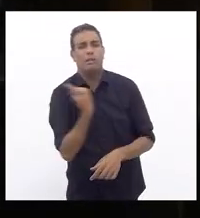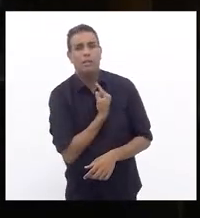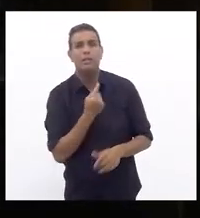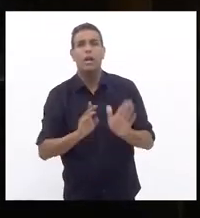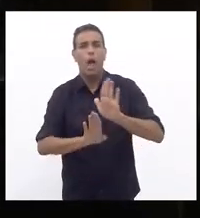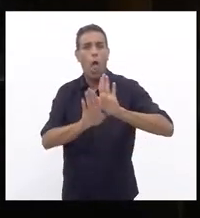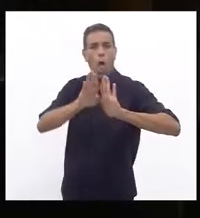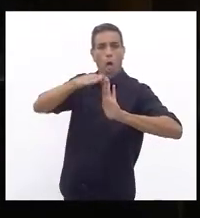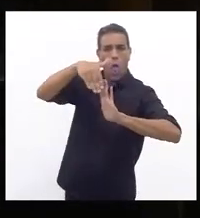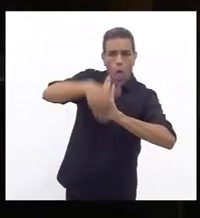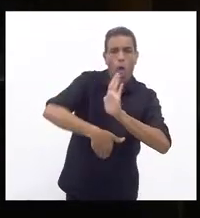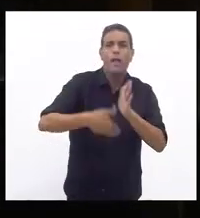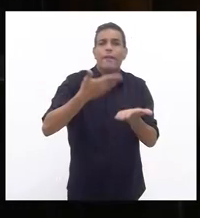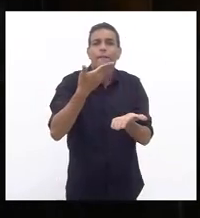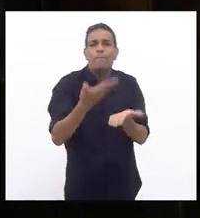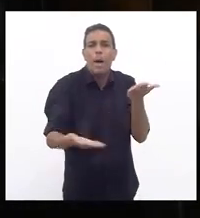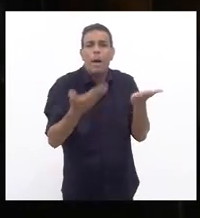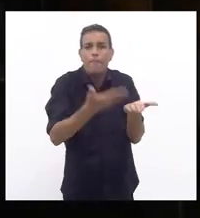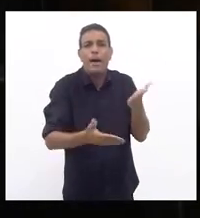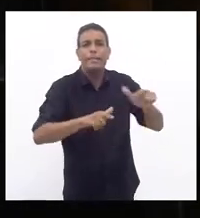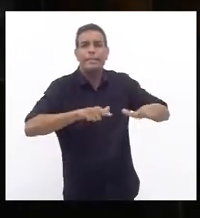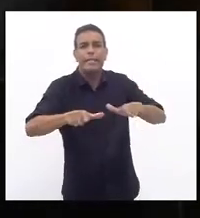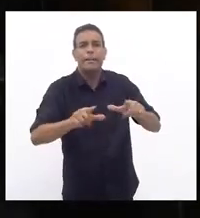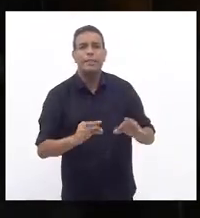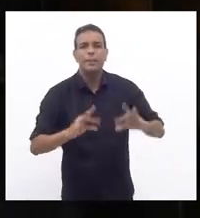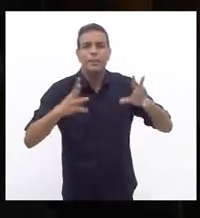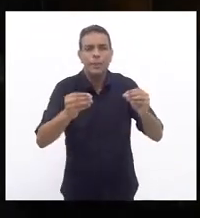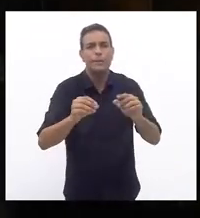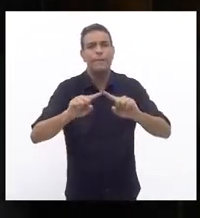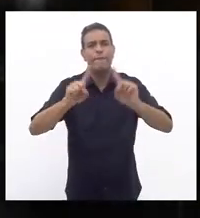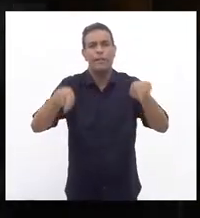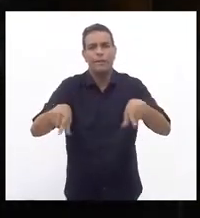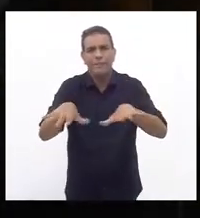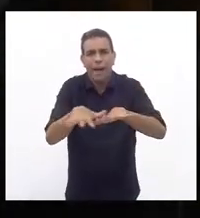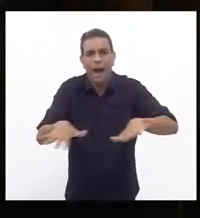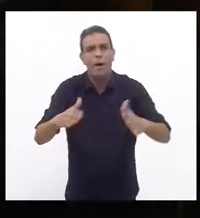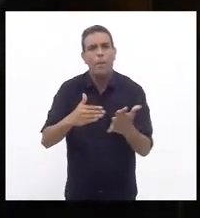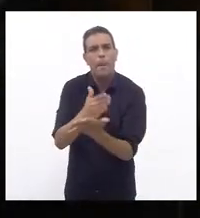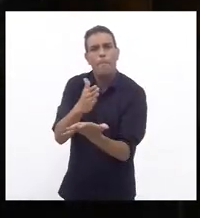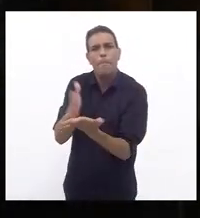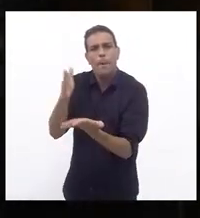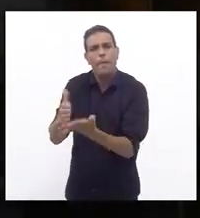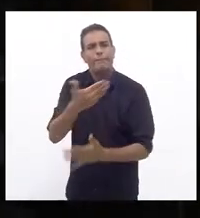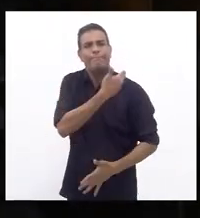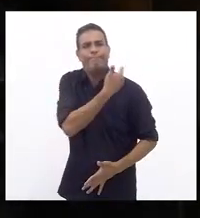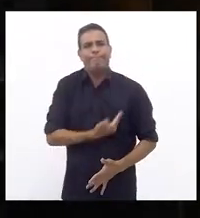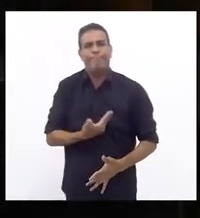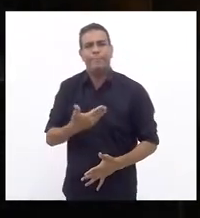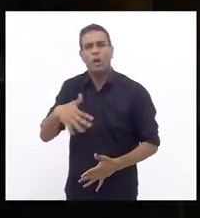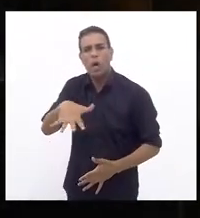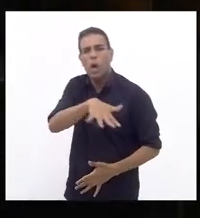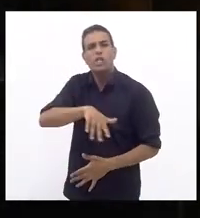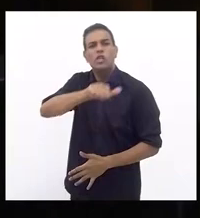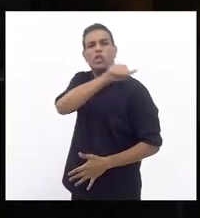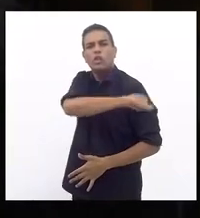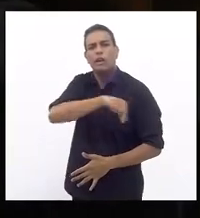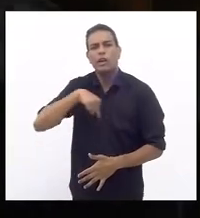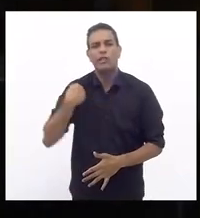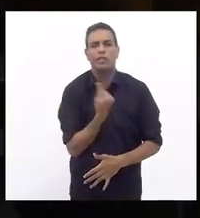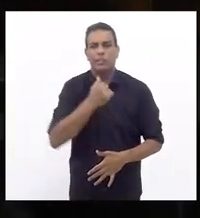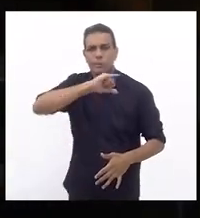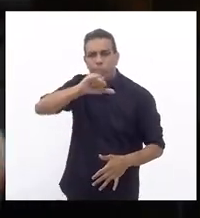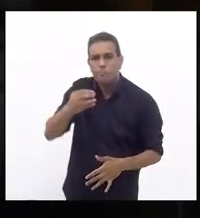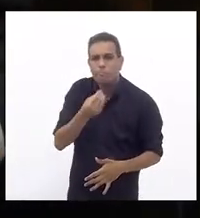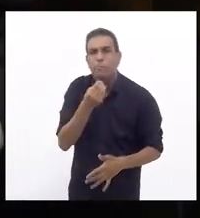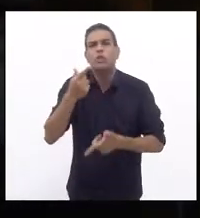déficit comprovado de servidores e servidoras em várias áreas do serviço público estadual. Qual é o problema, deputado Eurico Júnior?